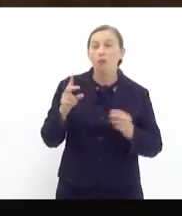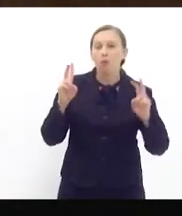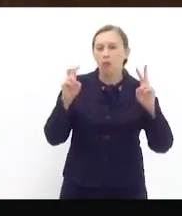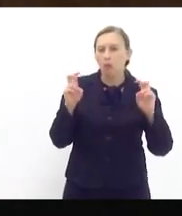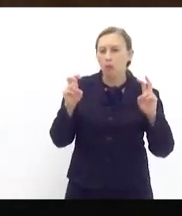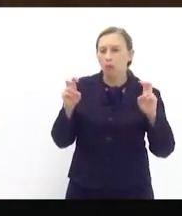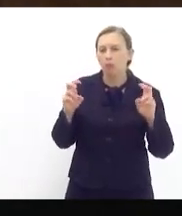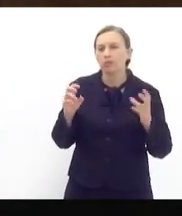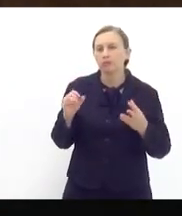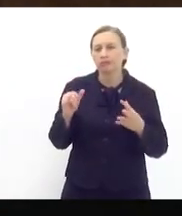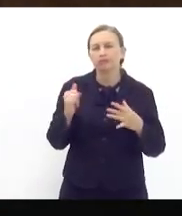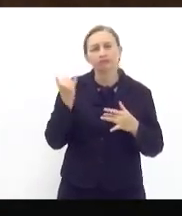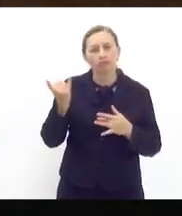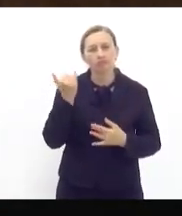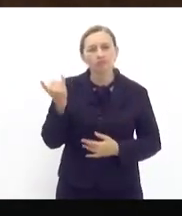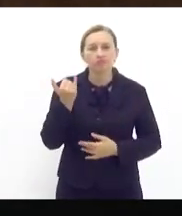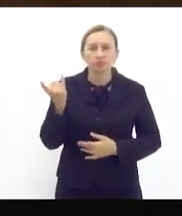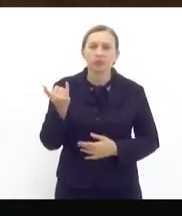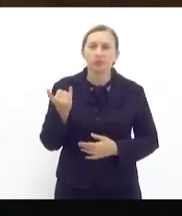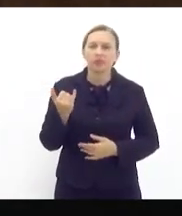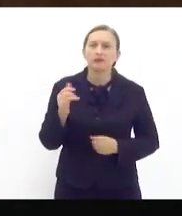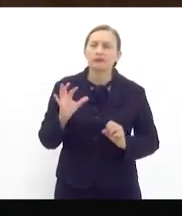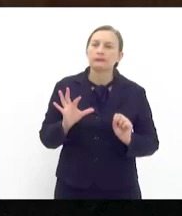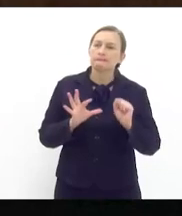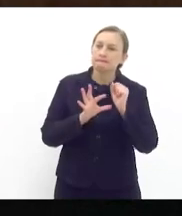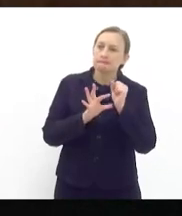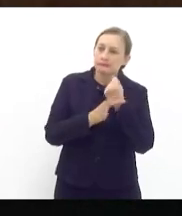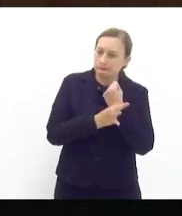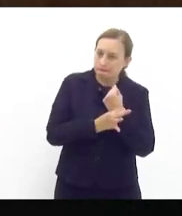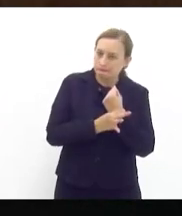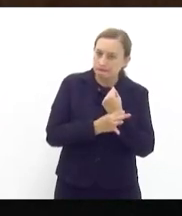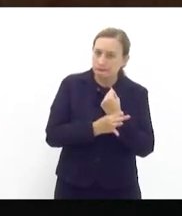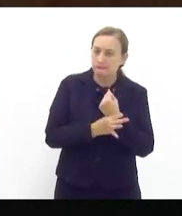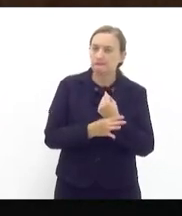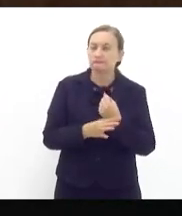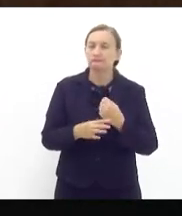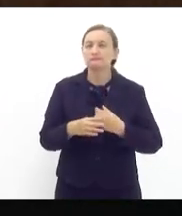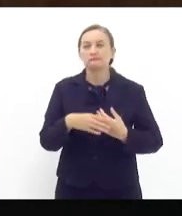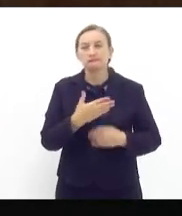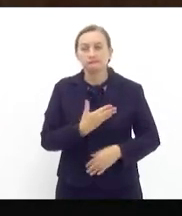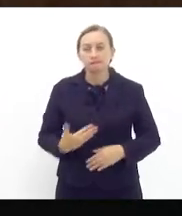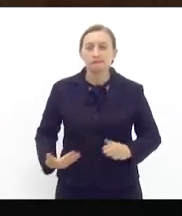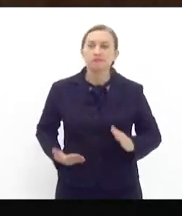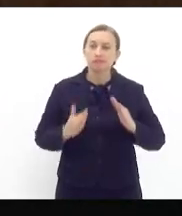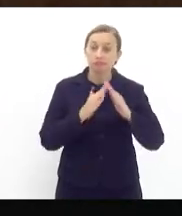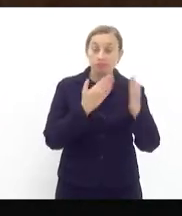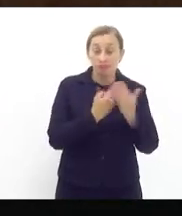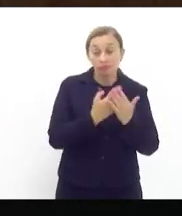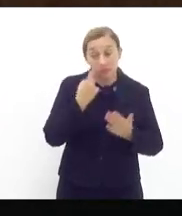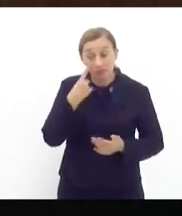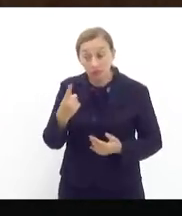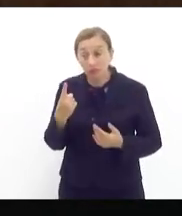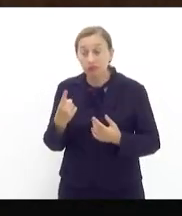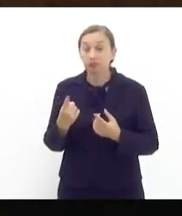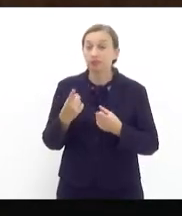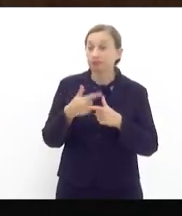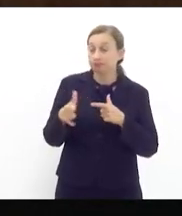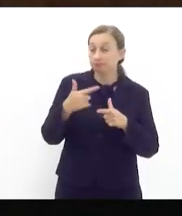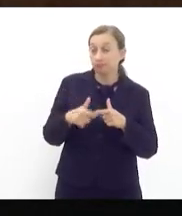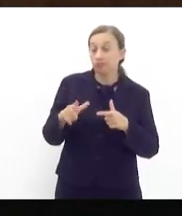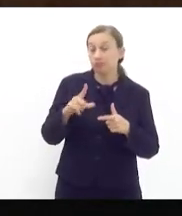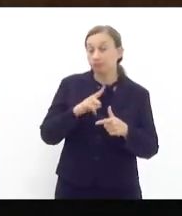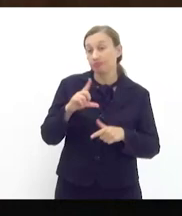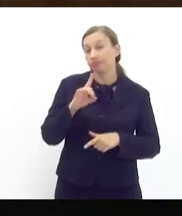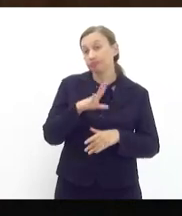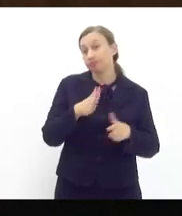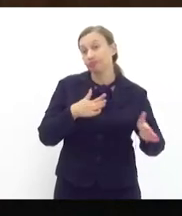extremamente relevante que é o tema de segurança nas escolas e a gente viu como as nossas escolas sofreram inúmeros ataques nos últimos